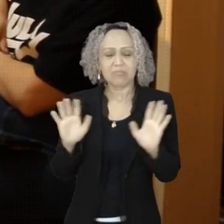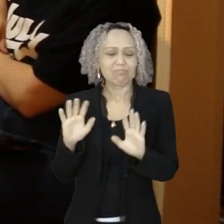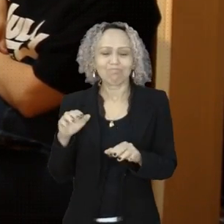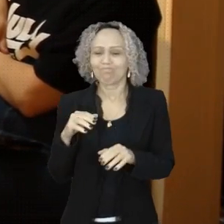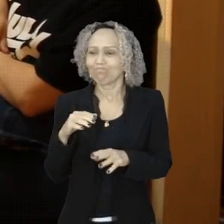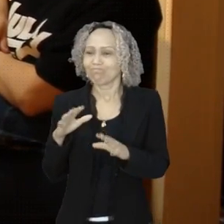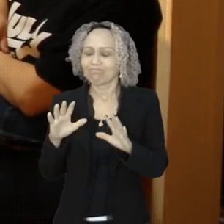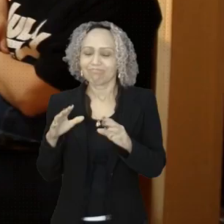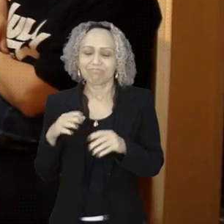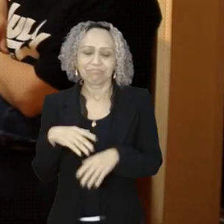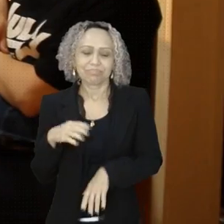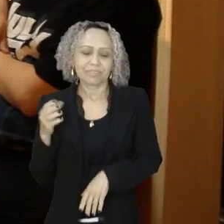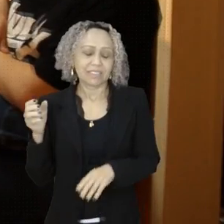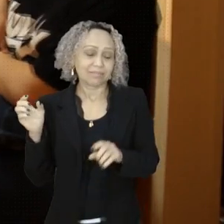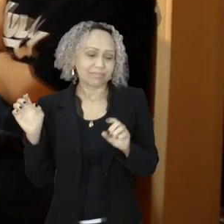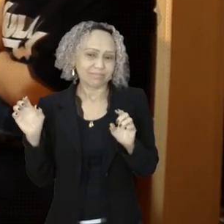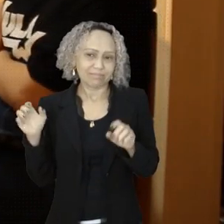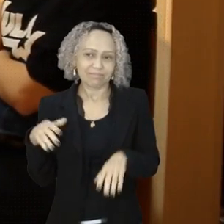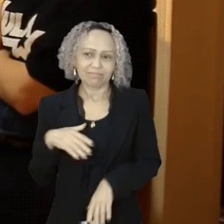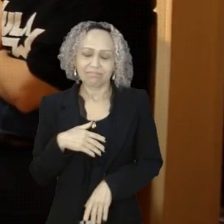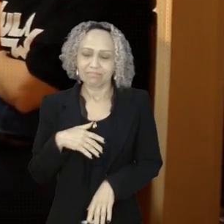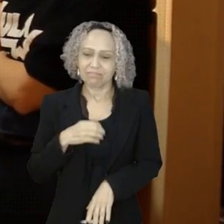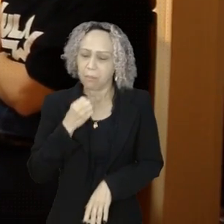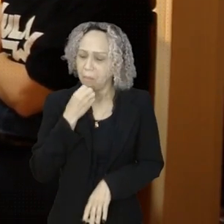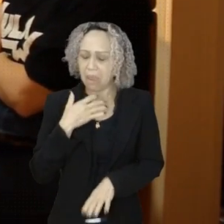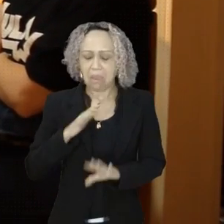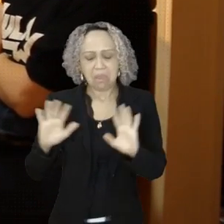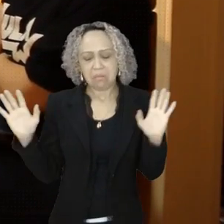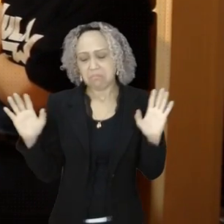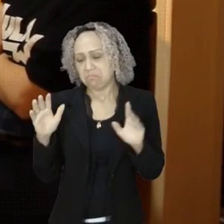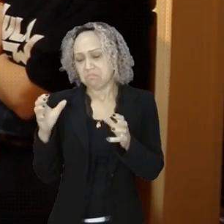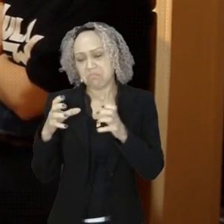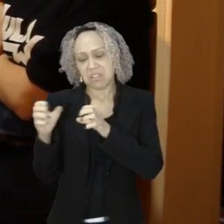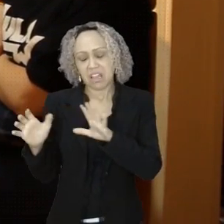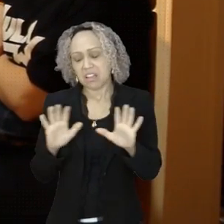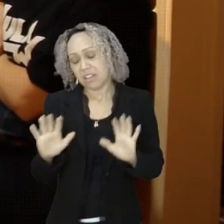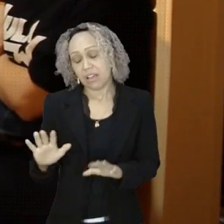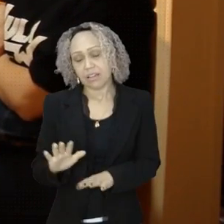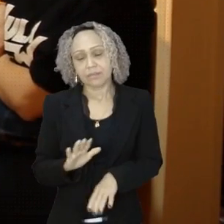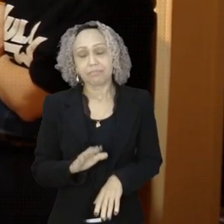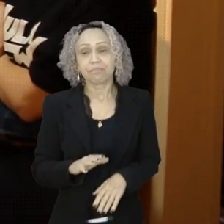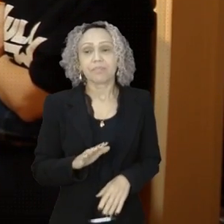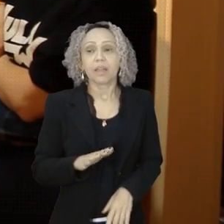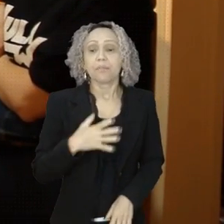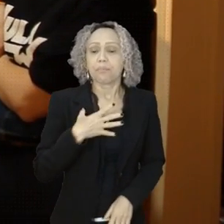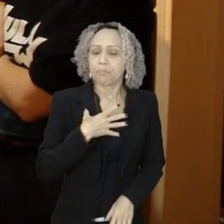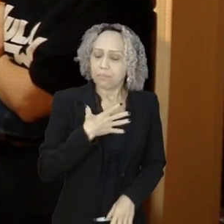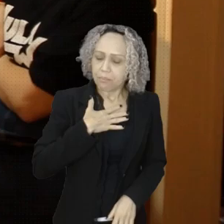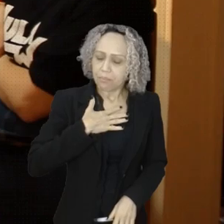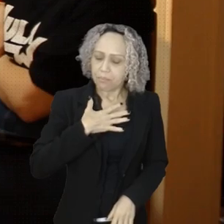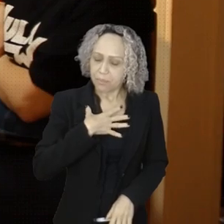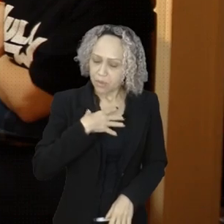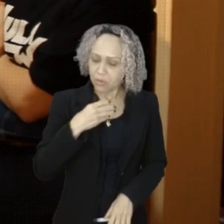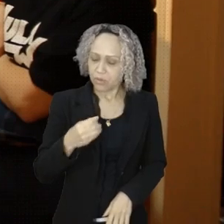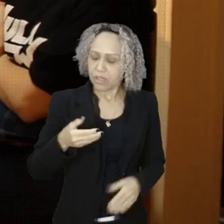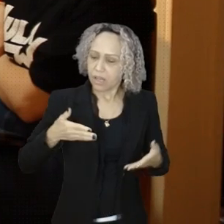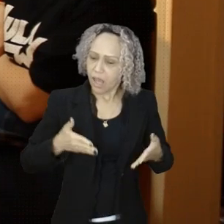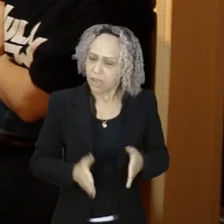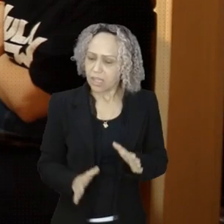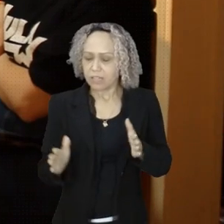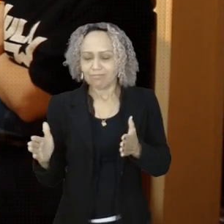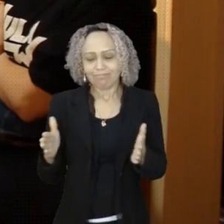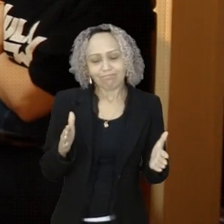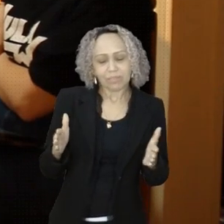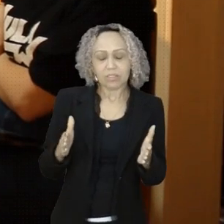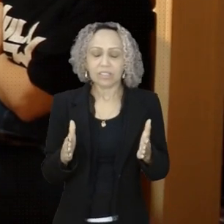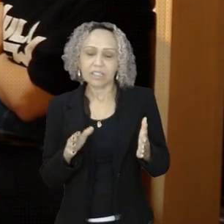processo, viveram nesse processo. Então, nós agora entramos no tema que tu